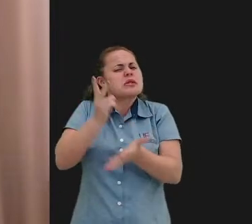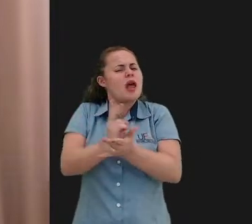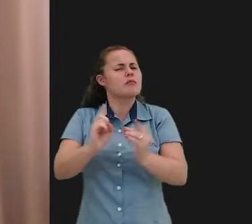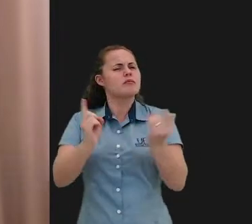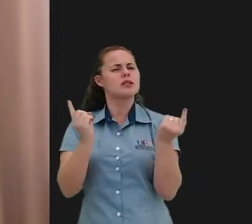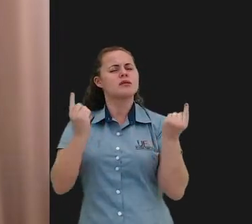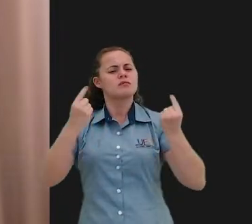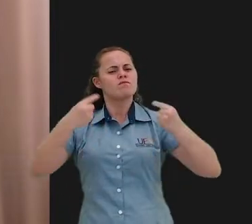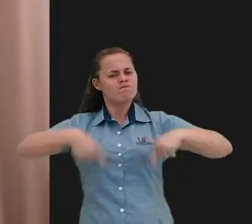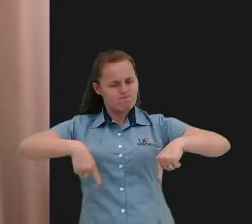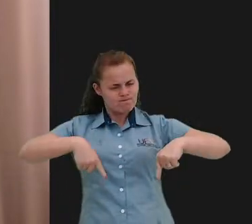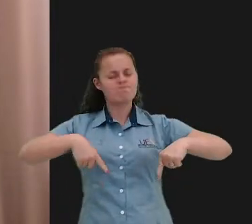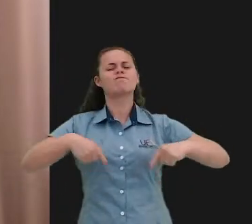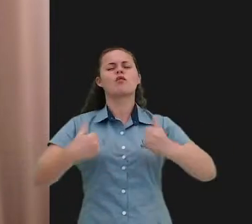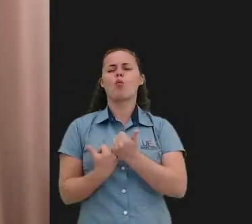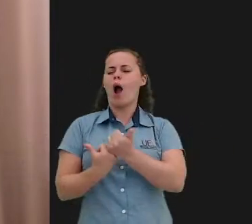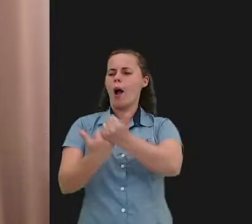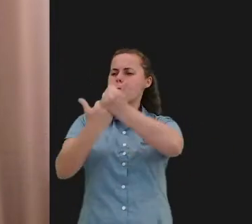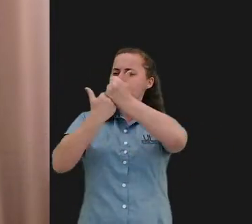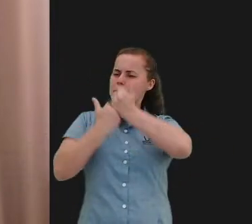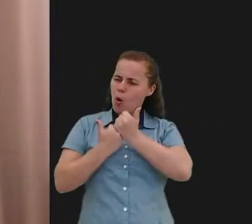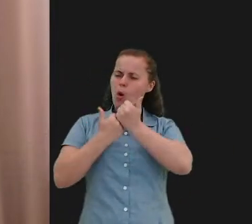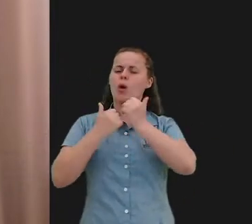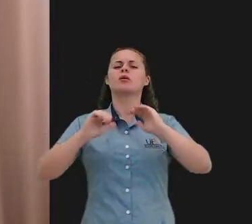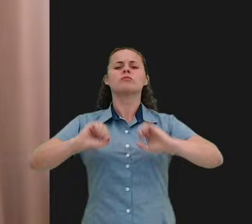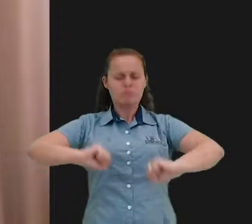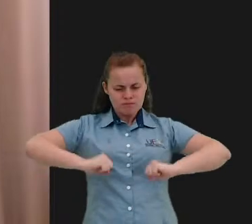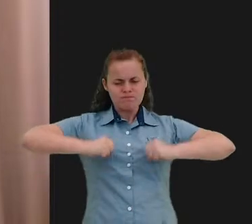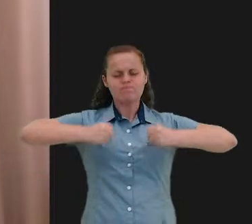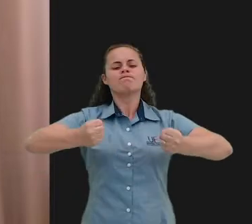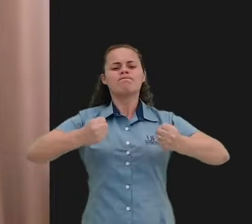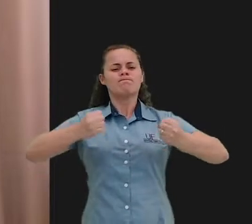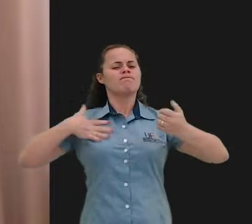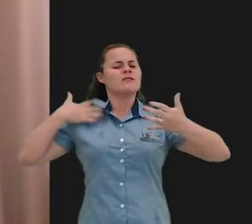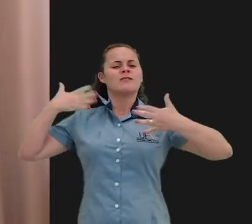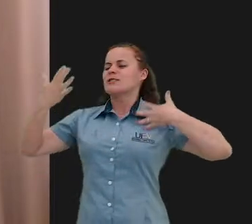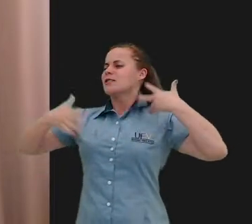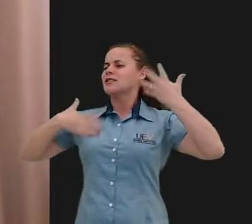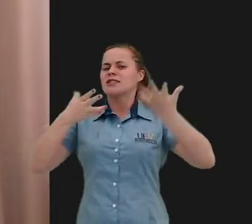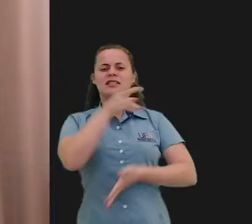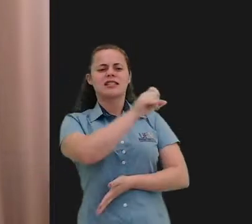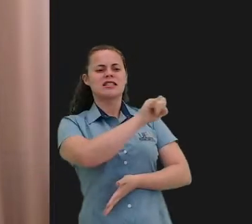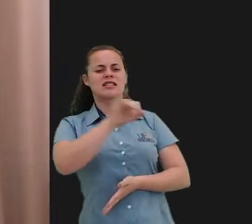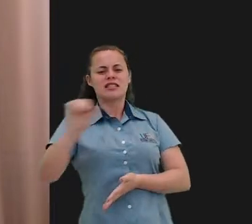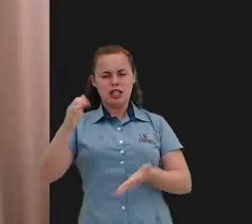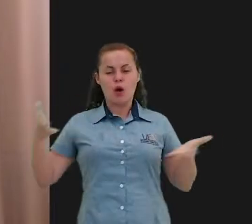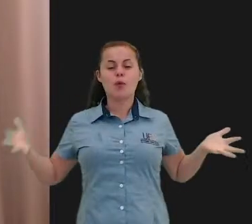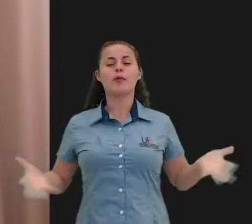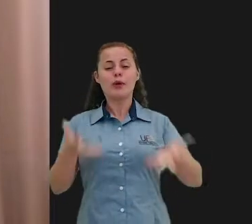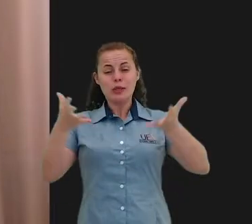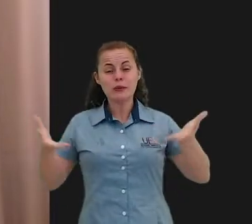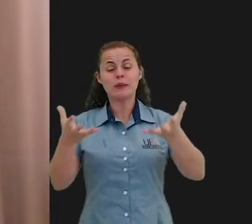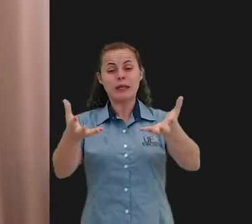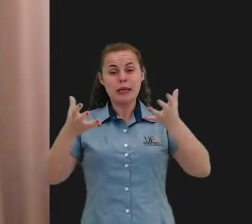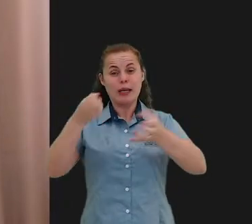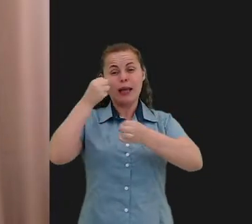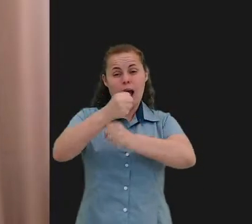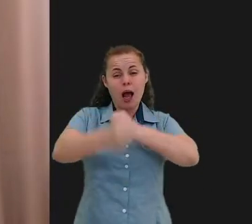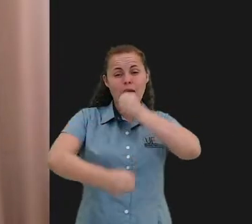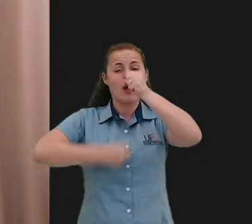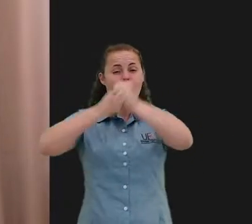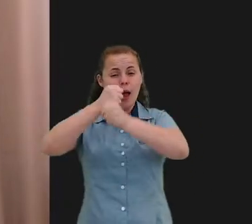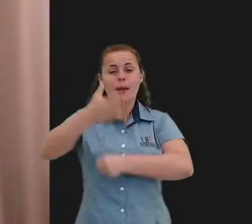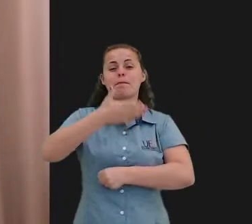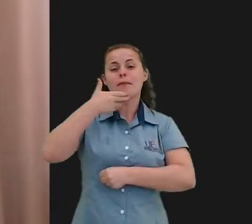desafiando. Seu apoio, dedicação e empolgação com o CIA nos motivam a querer fazer a cada ano um evento